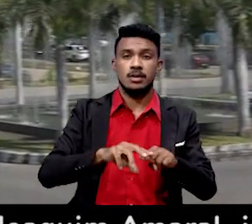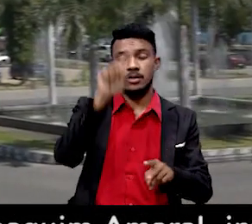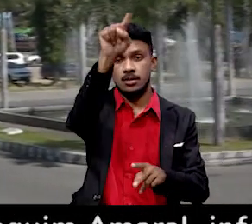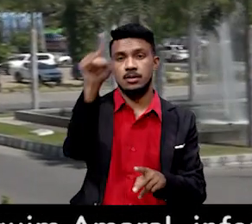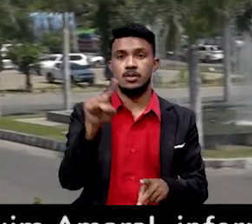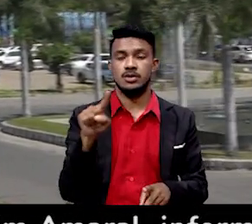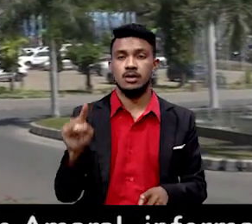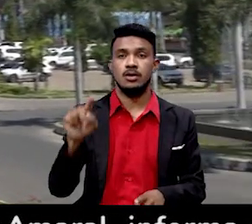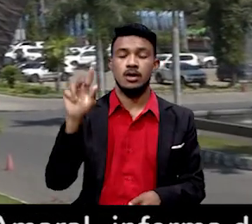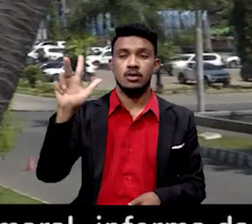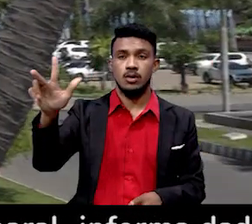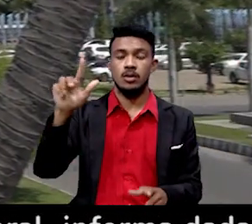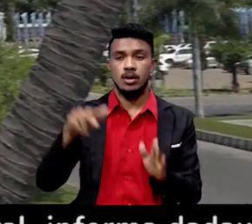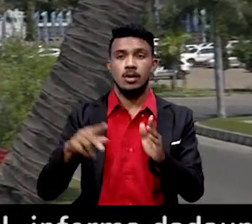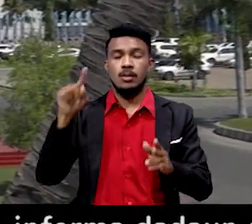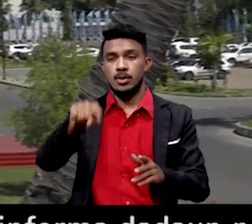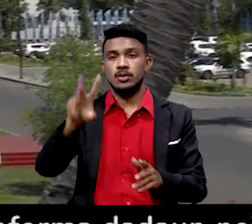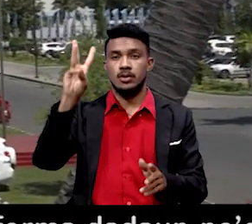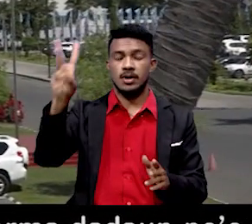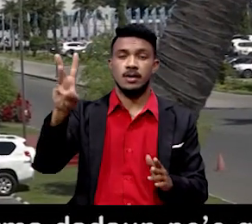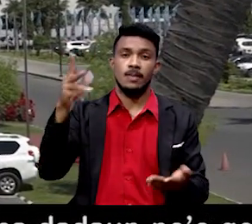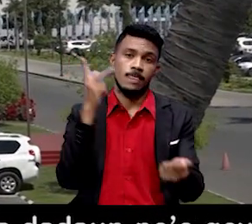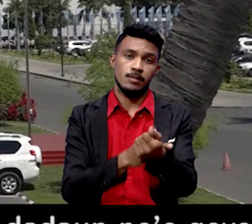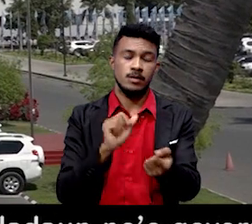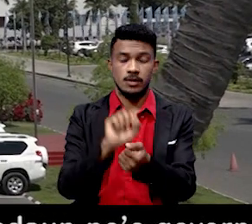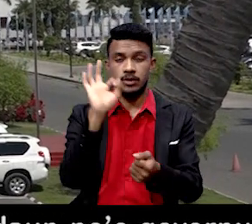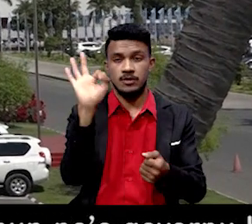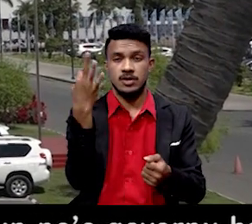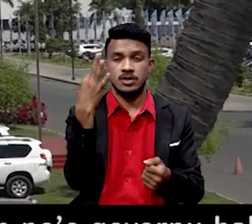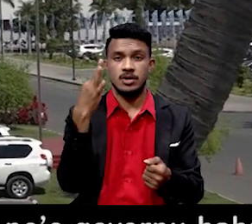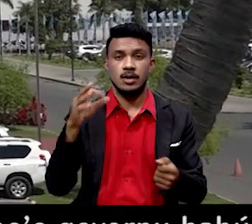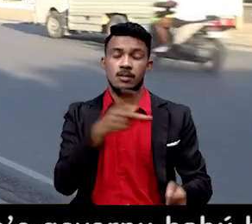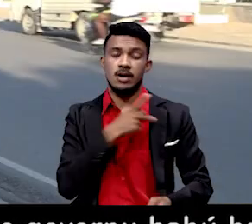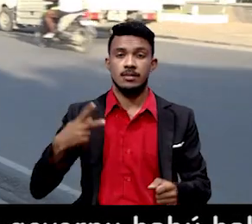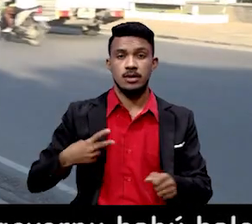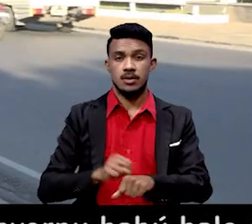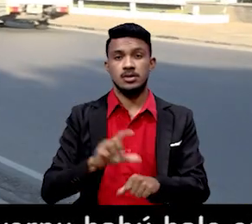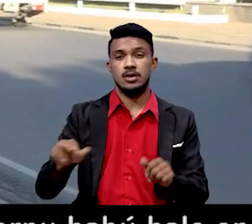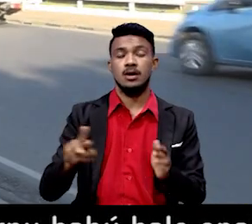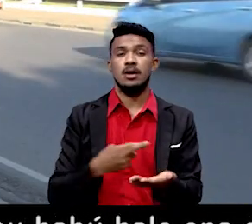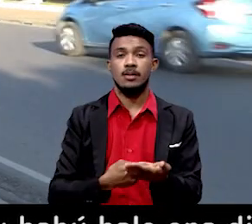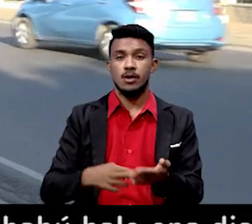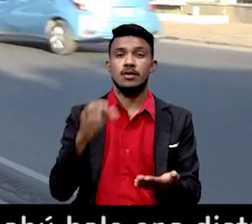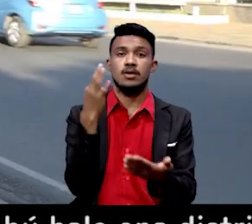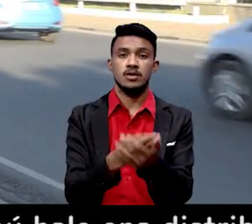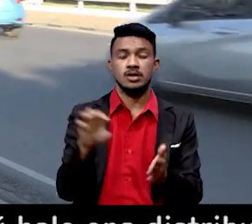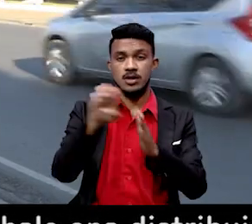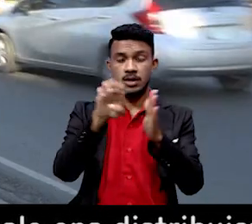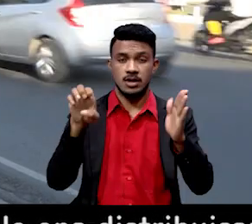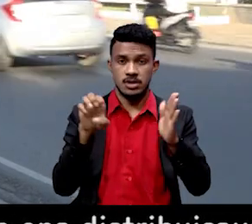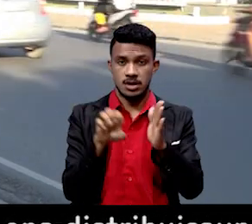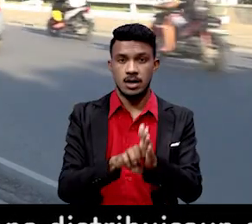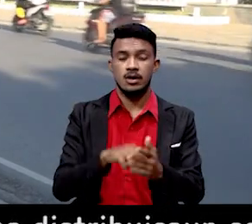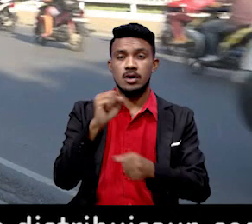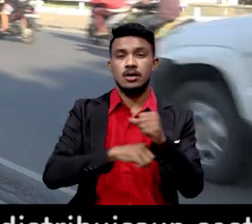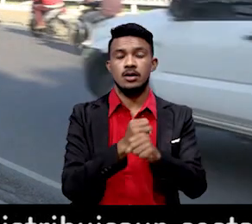nem. Atuhalo prevenção da pandemia COVID-19, Parlamento Nacional aprova Orçamento Geral Estado tina rihun ruaru